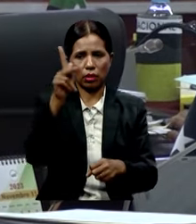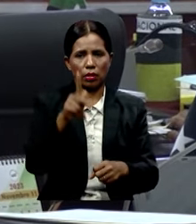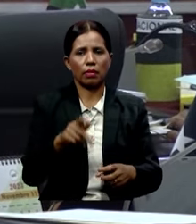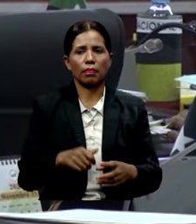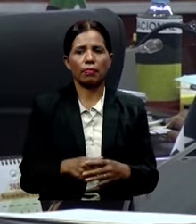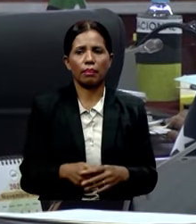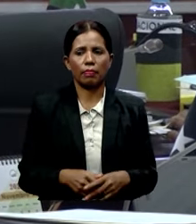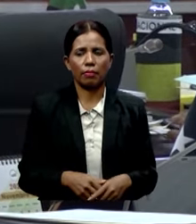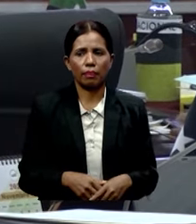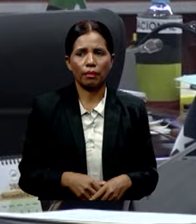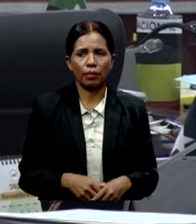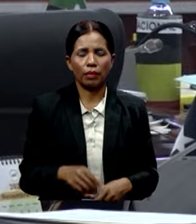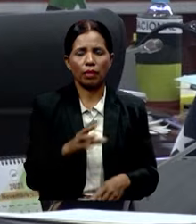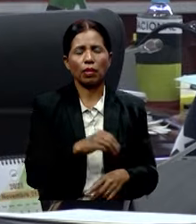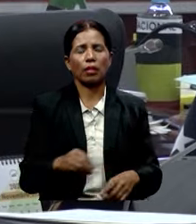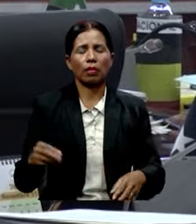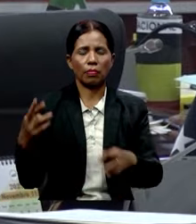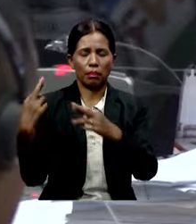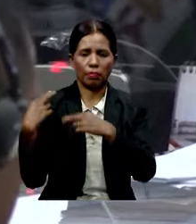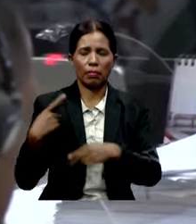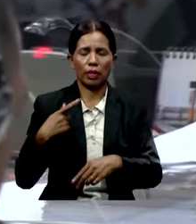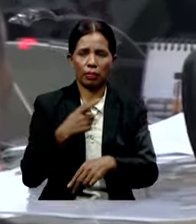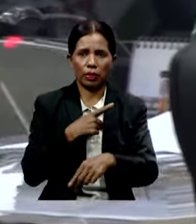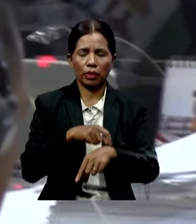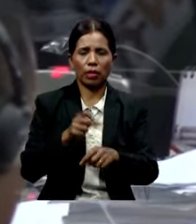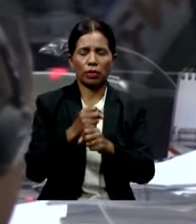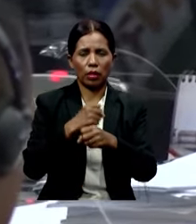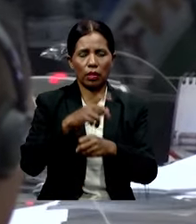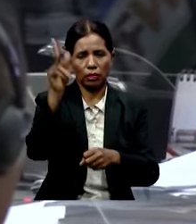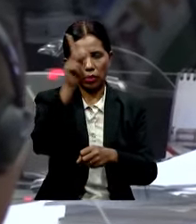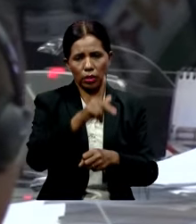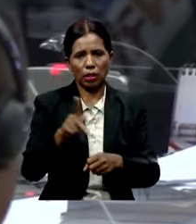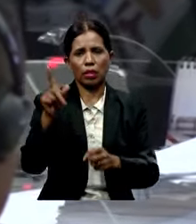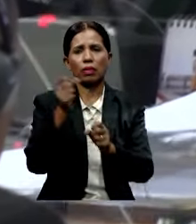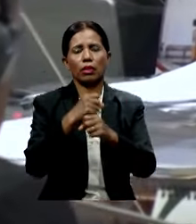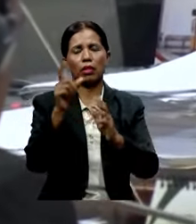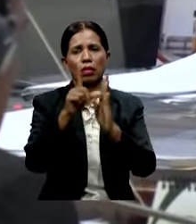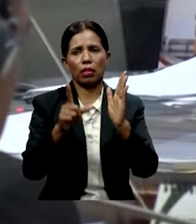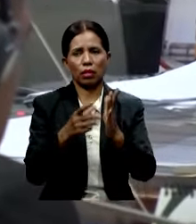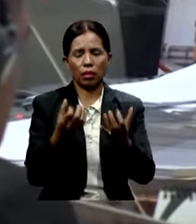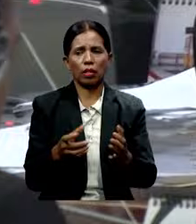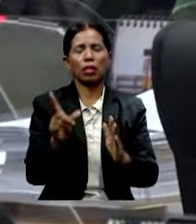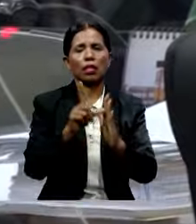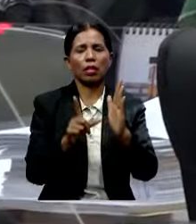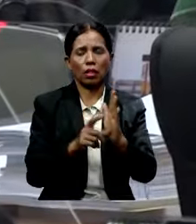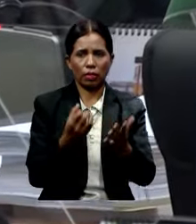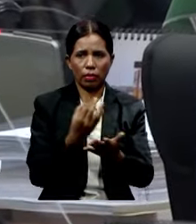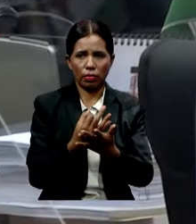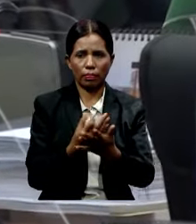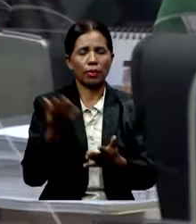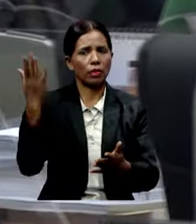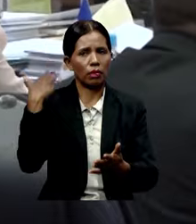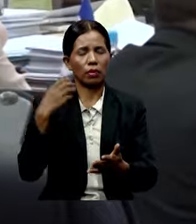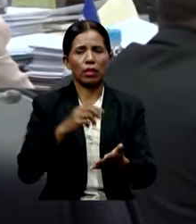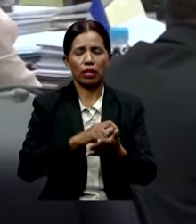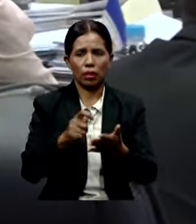E poder parlamento nene bato fiscaliza to halo legislação ne e importante me orçamento ne. E que uno vai bem